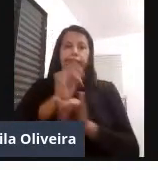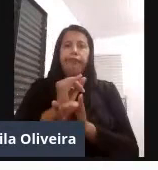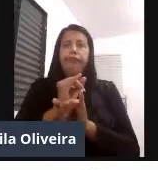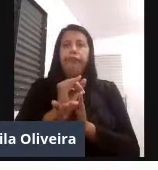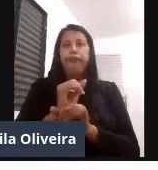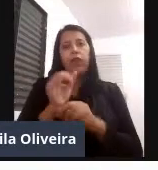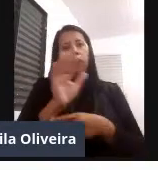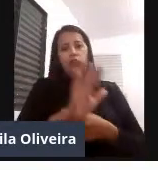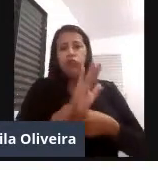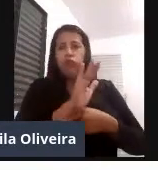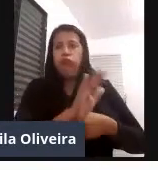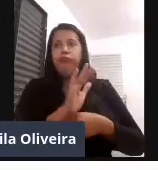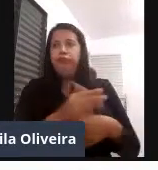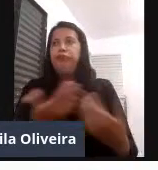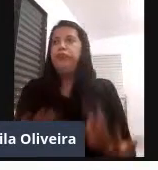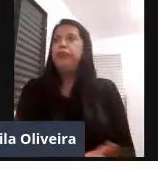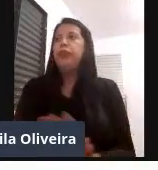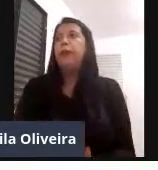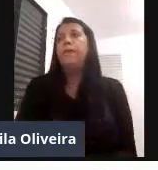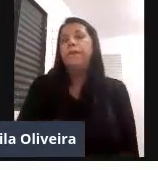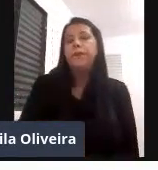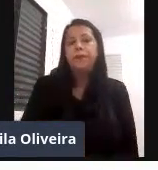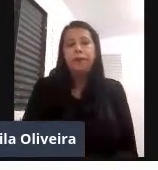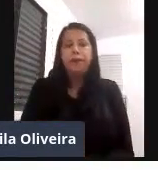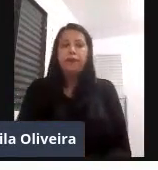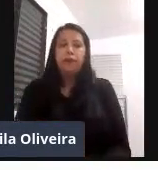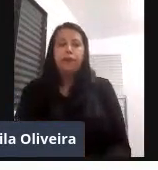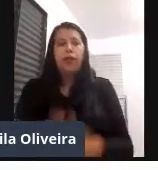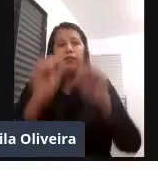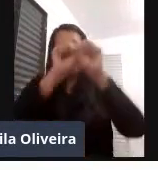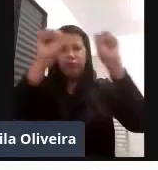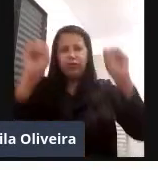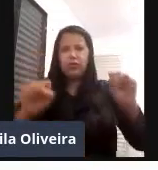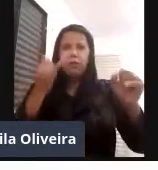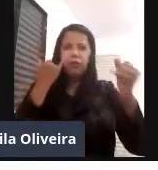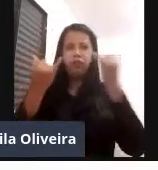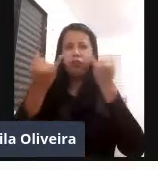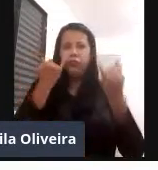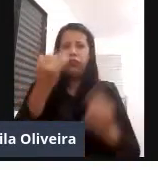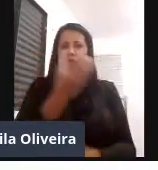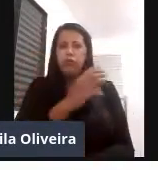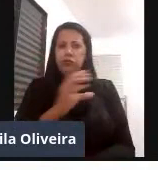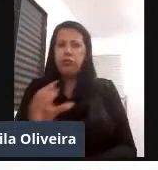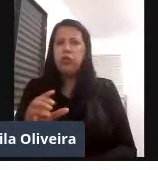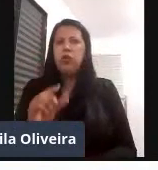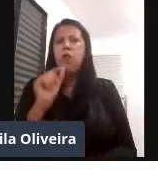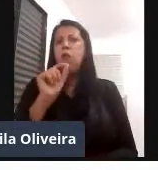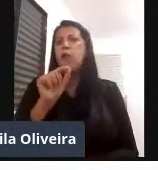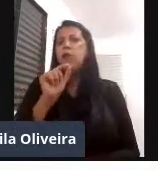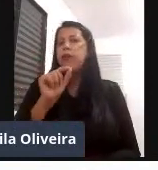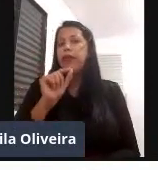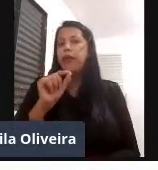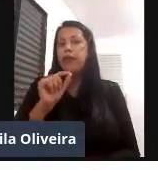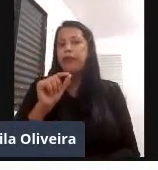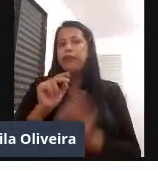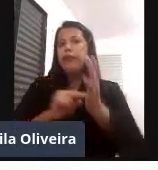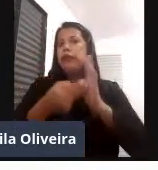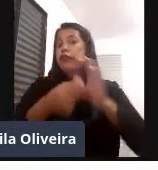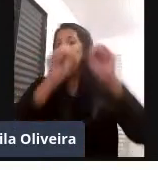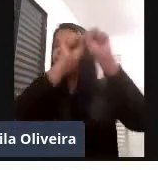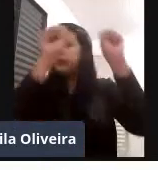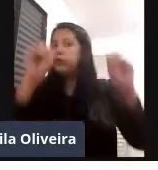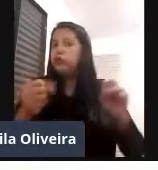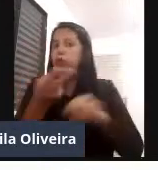bastante. Então, as bases de dados científicas, elas vão ser sistemas de busca e